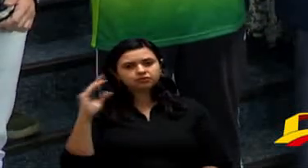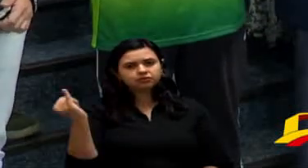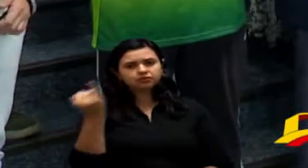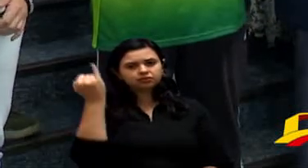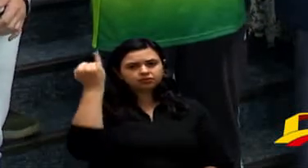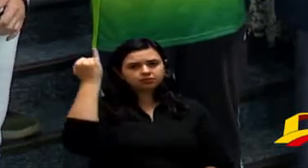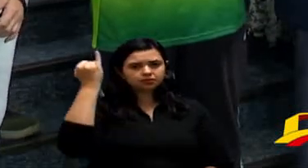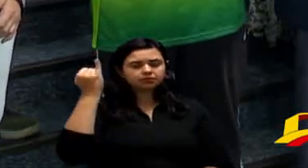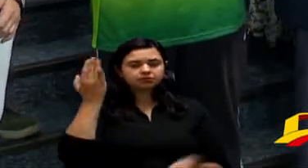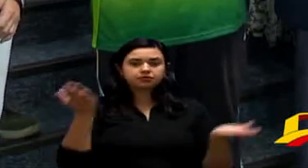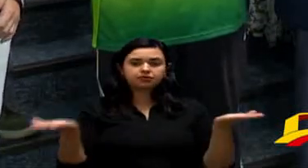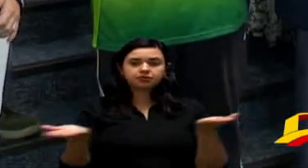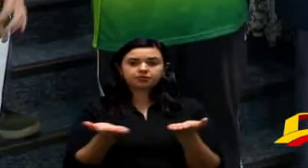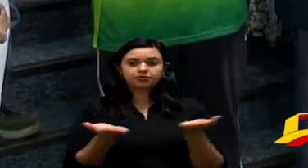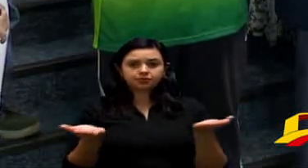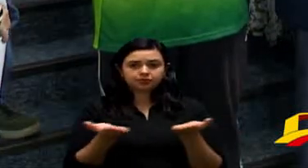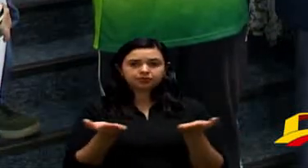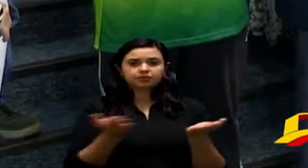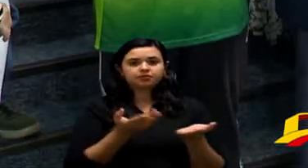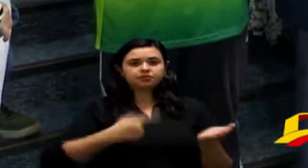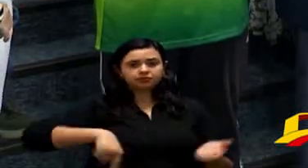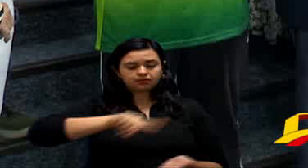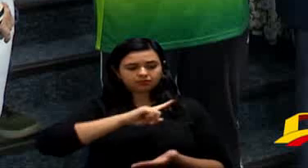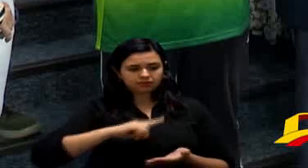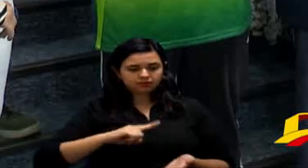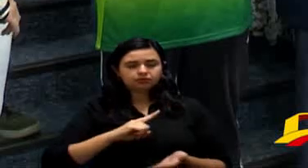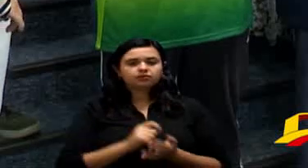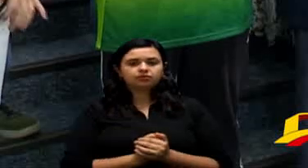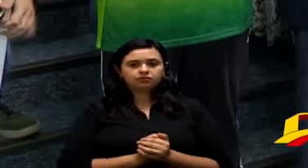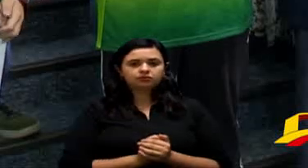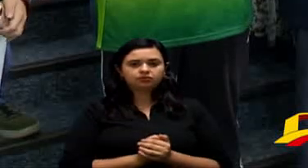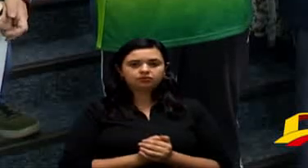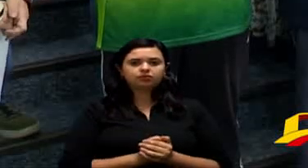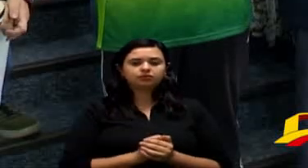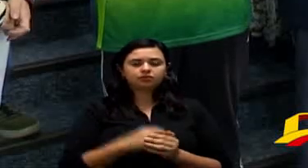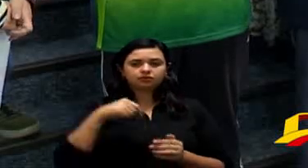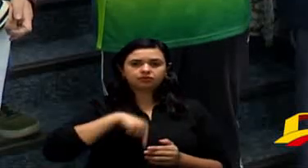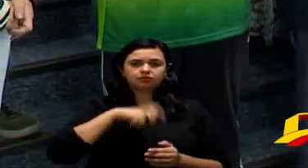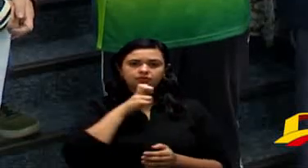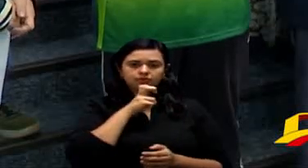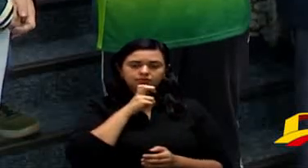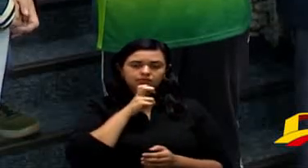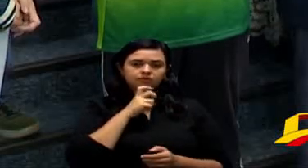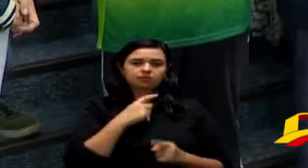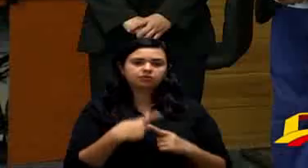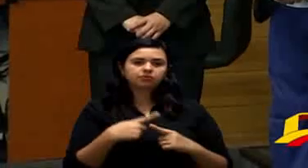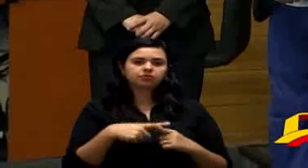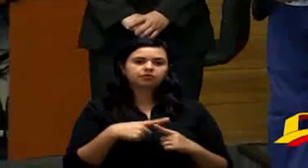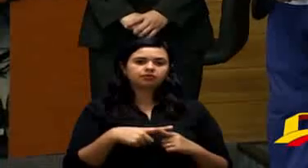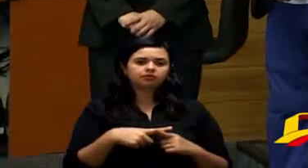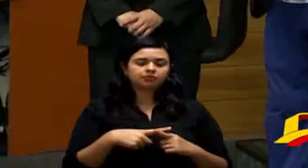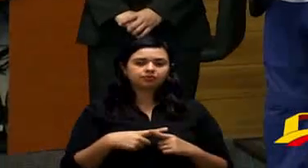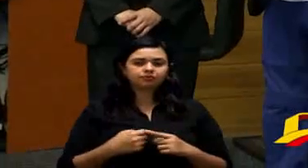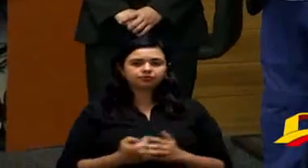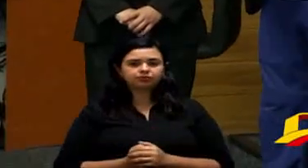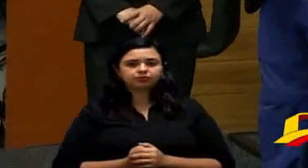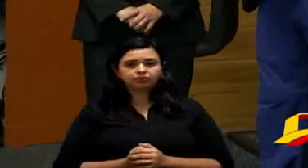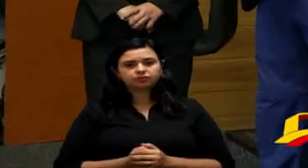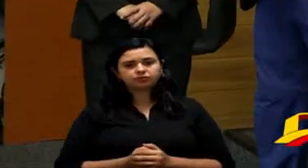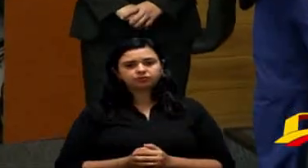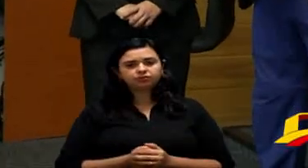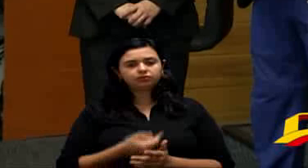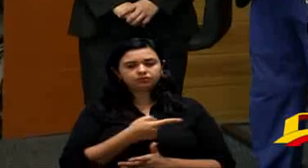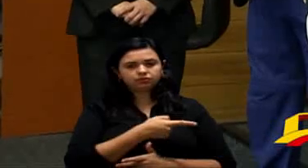forte nos dias de hoje para nós como instituição Câmara Municipal de Sorocaba porque na verdade cumprimenta